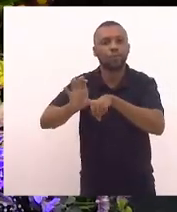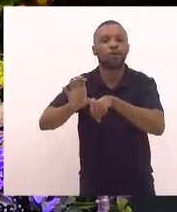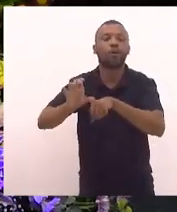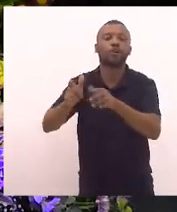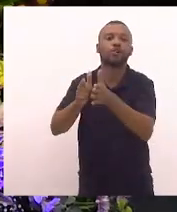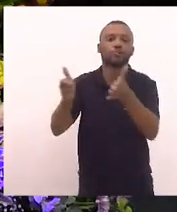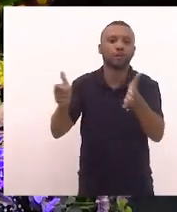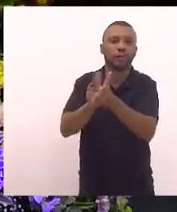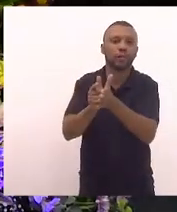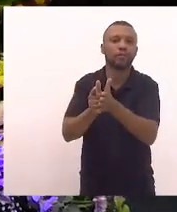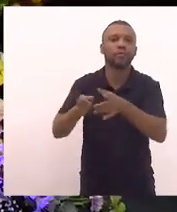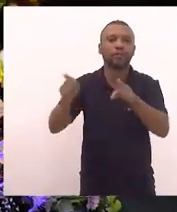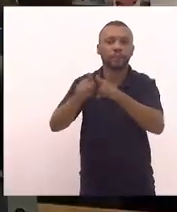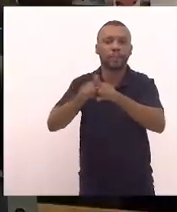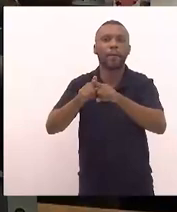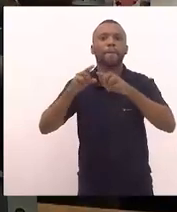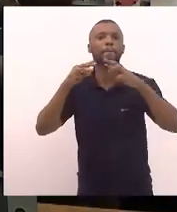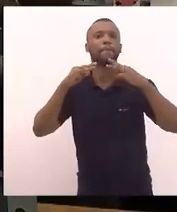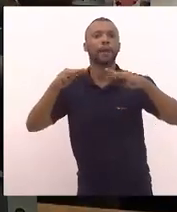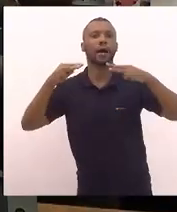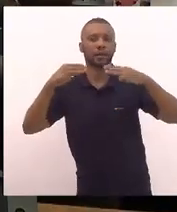marketing.